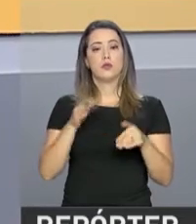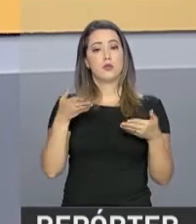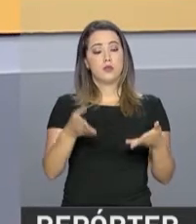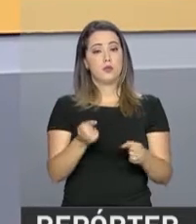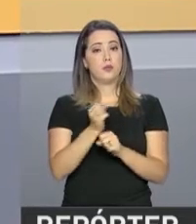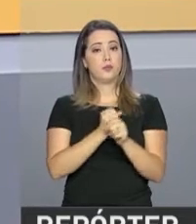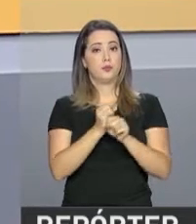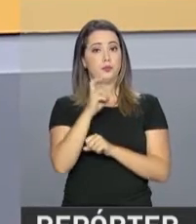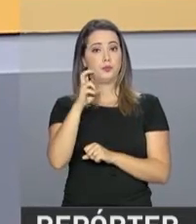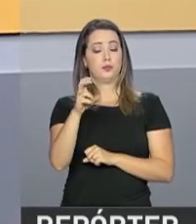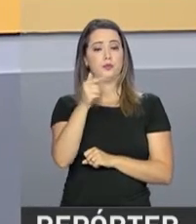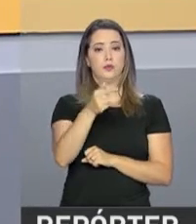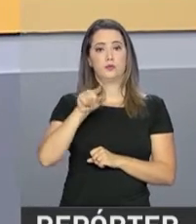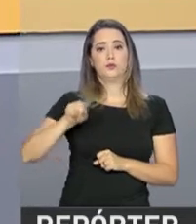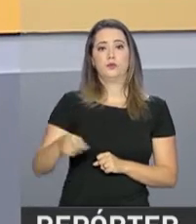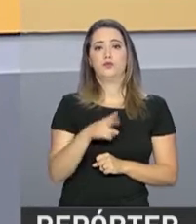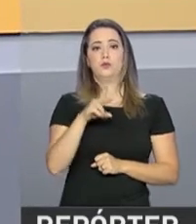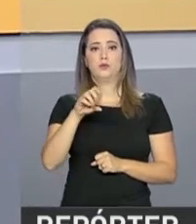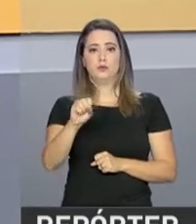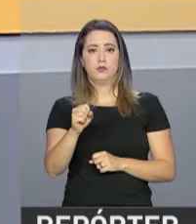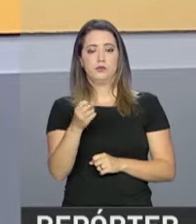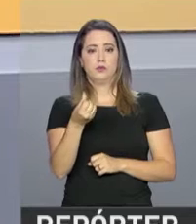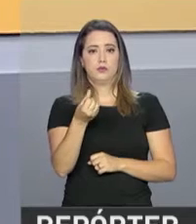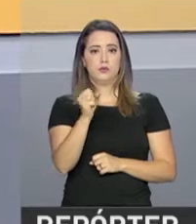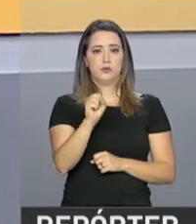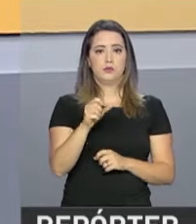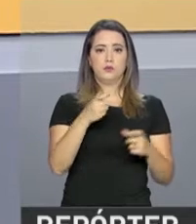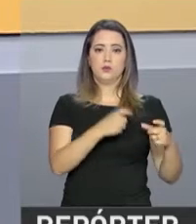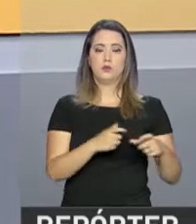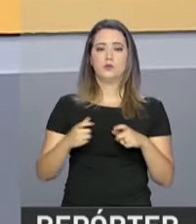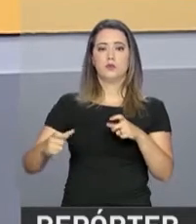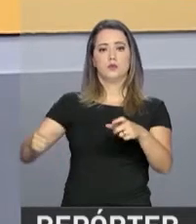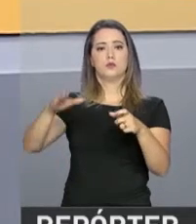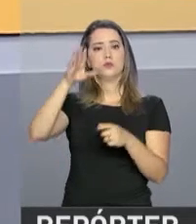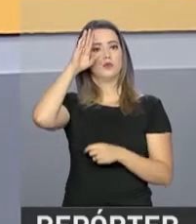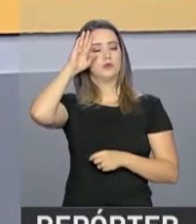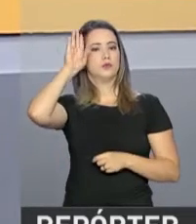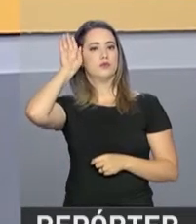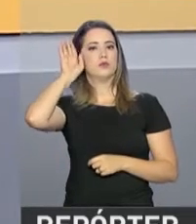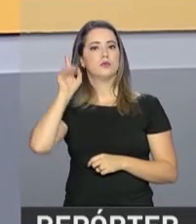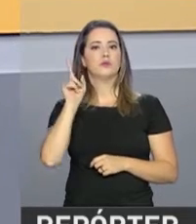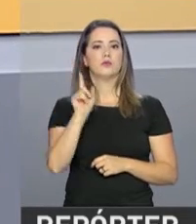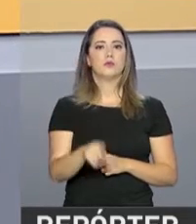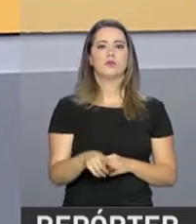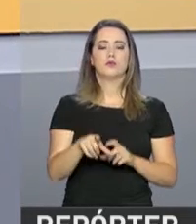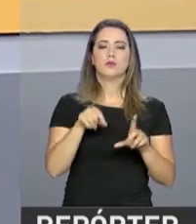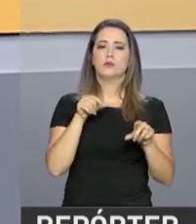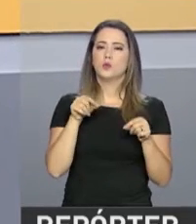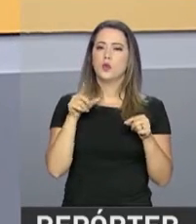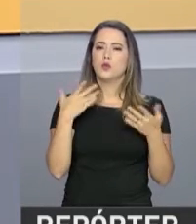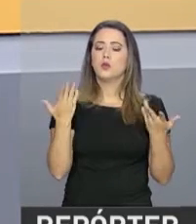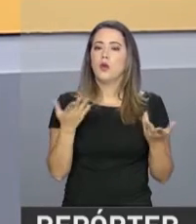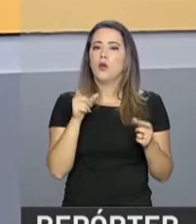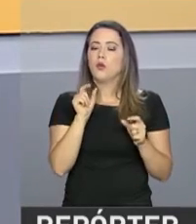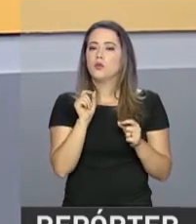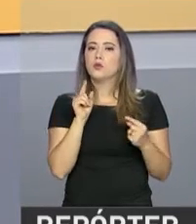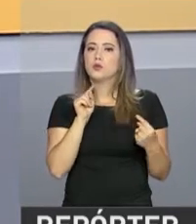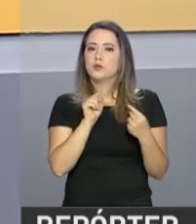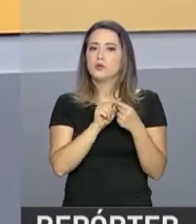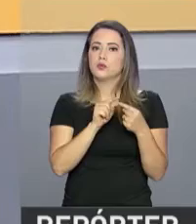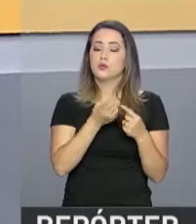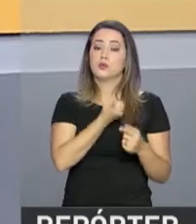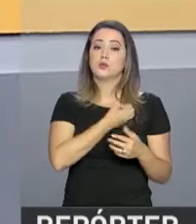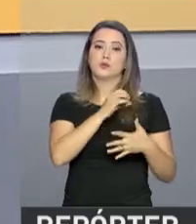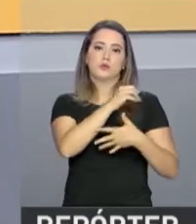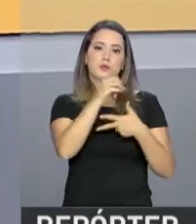sendo ofertadas 57 mil vagas em 68 instituições de ensino superior o sisu seleciona estudantes com base